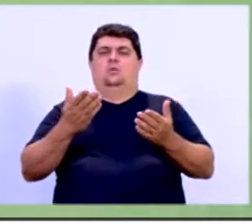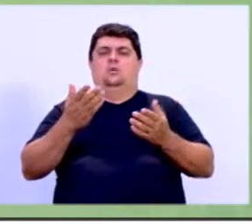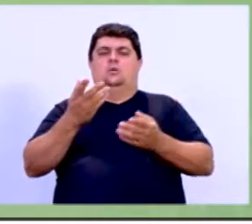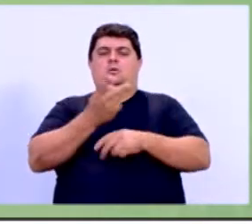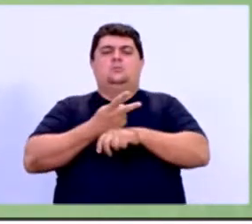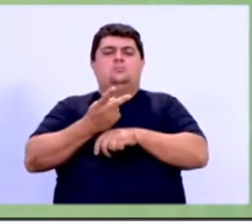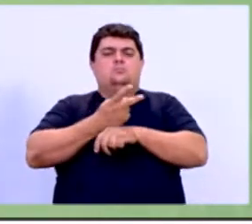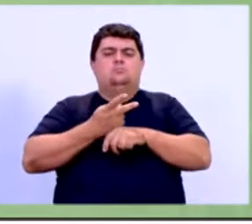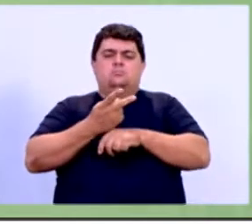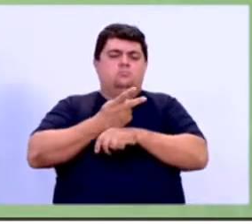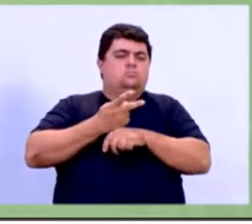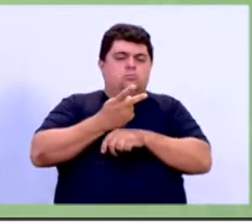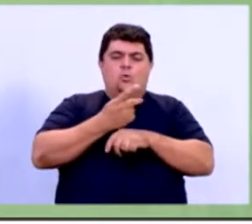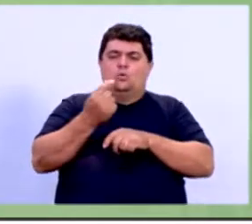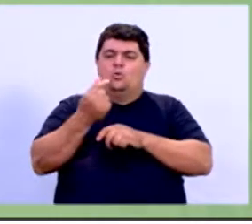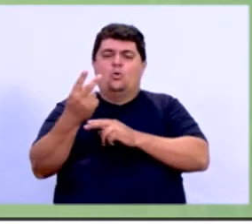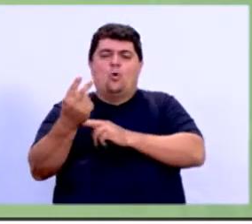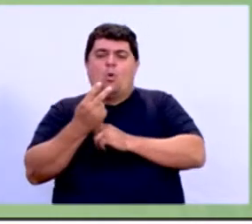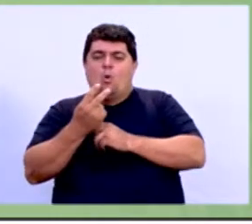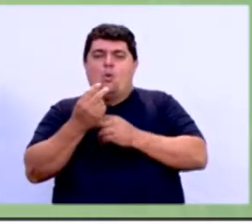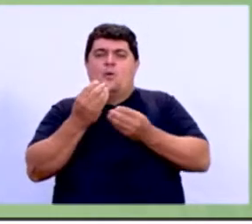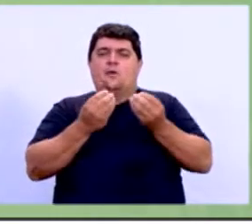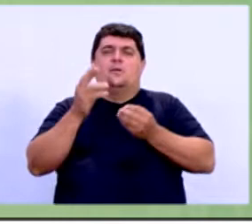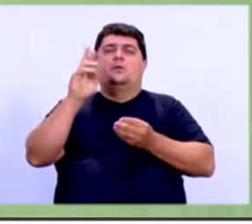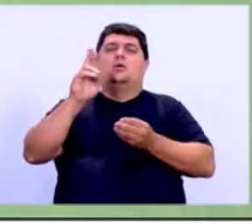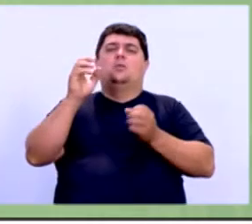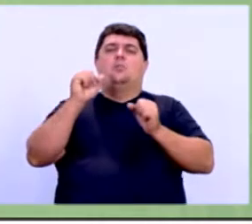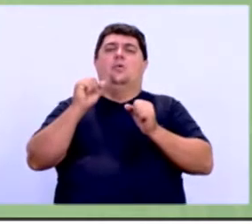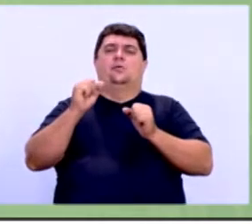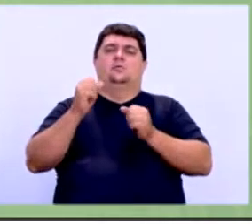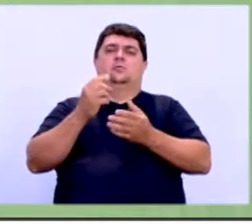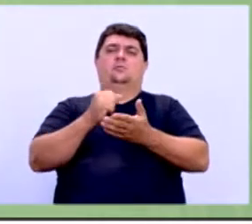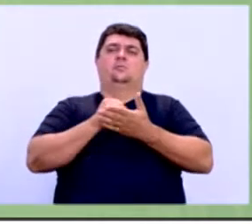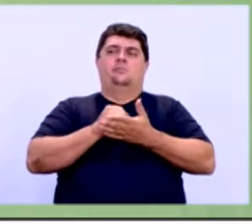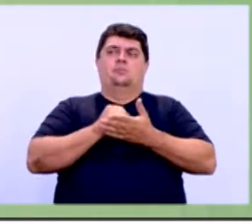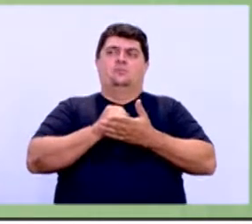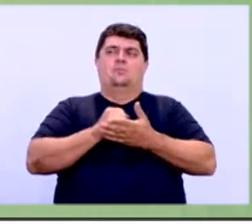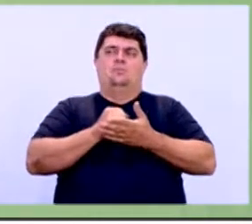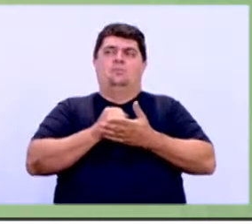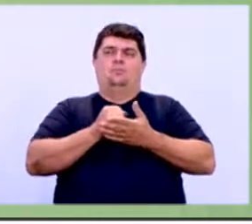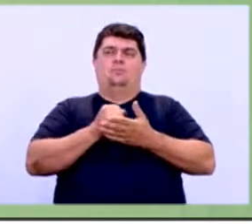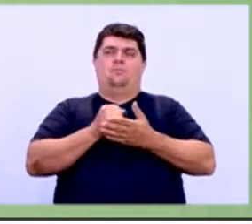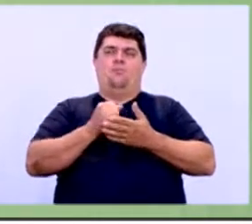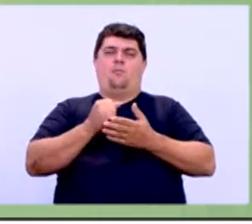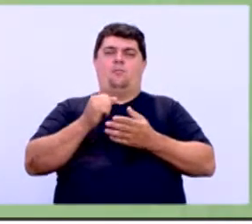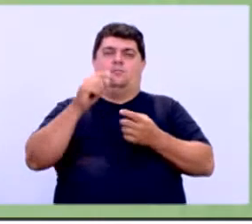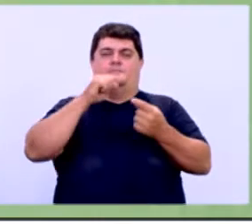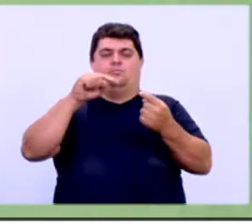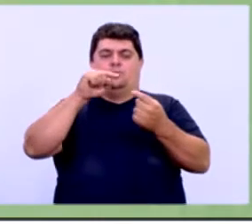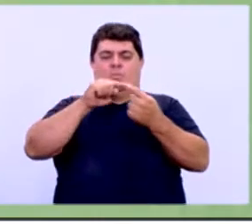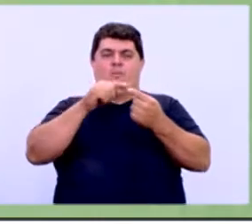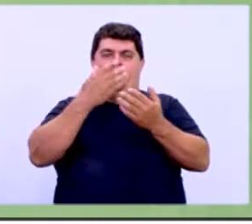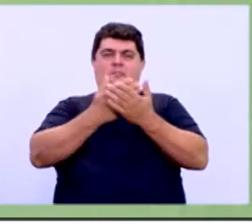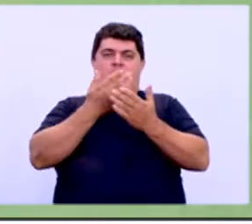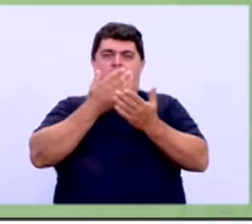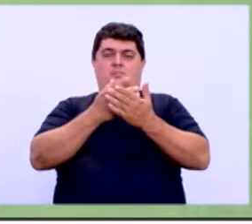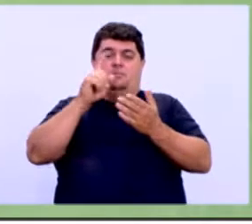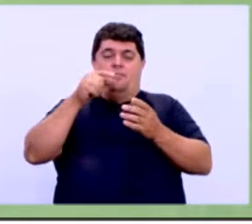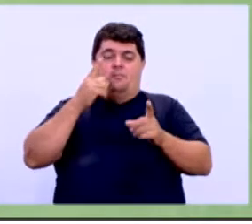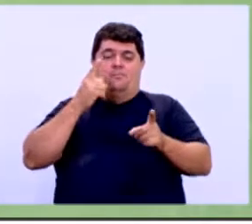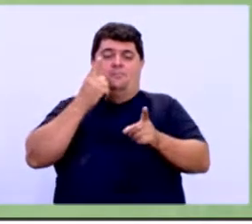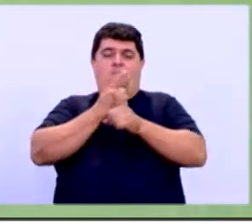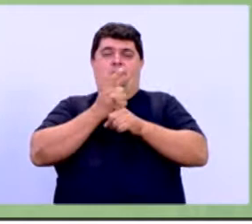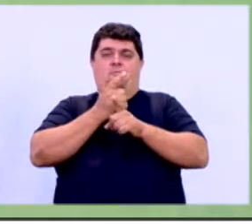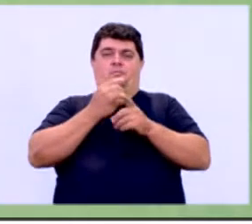o financiamento no mercado, tá? Vocês também, o nosso objetivo da nossa teleaula é identificar a